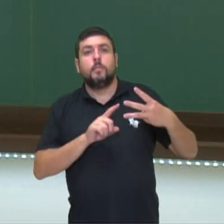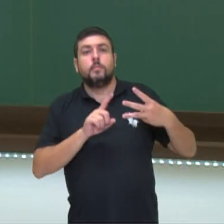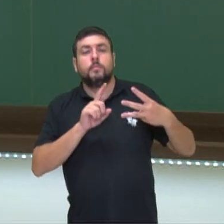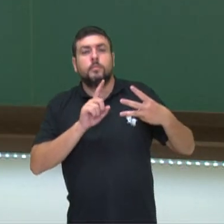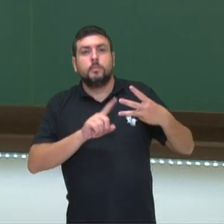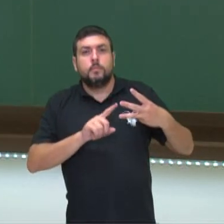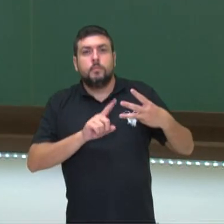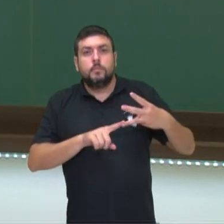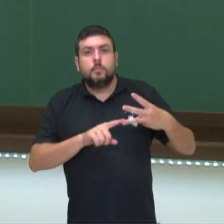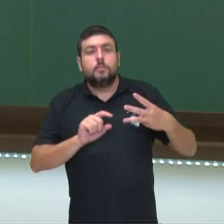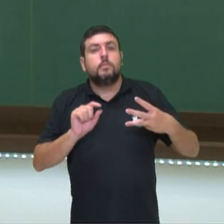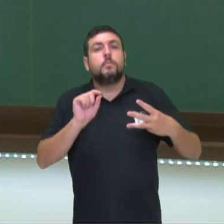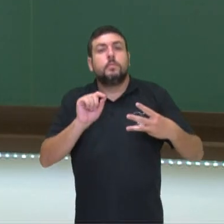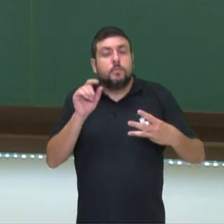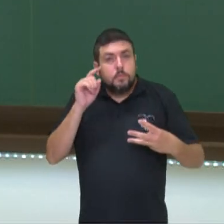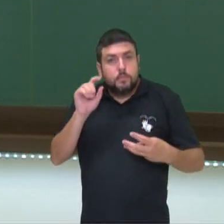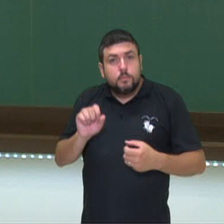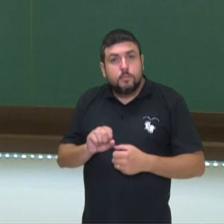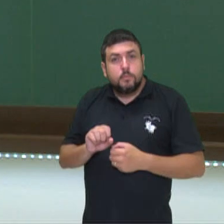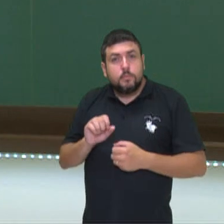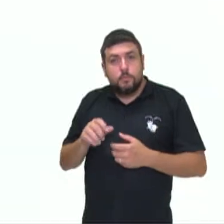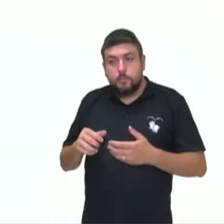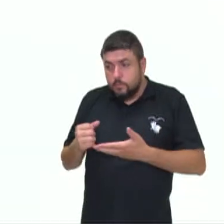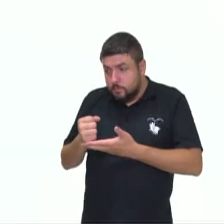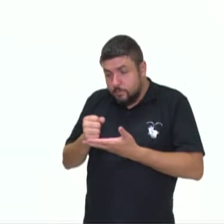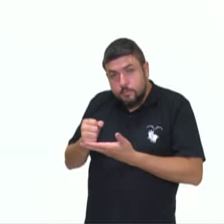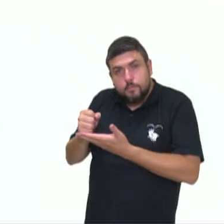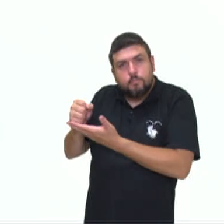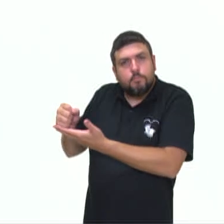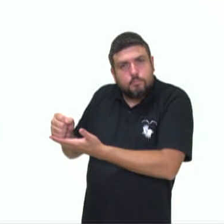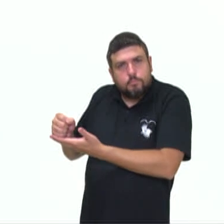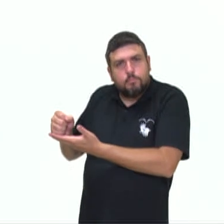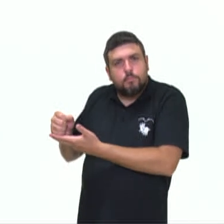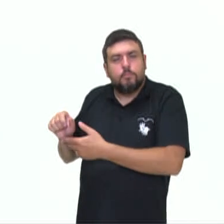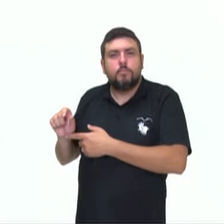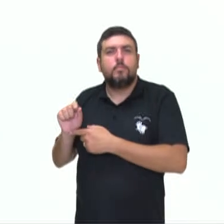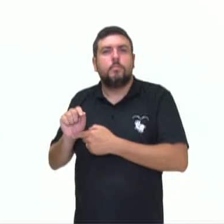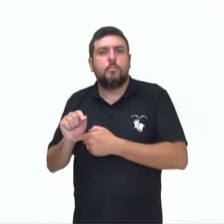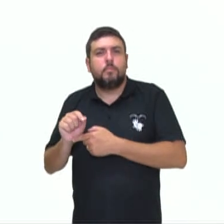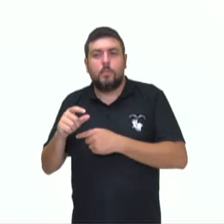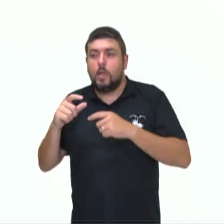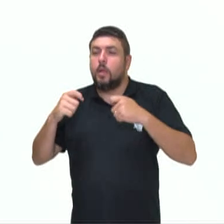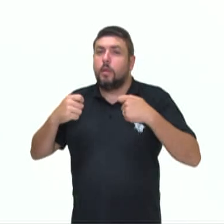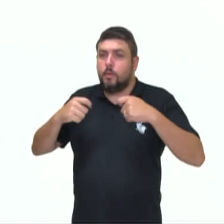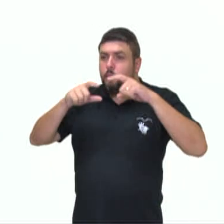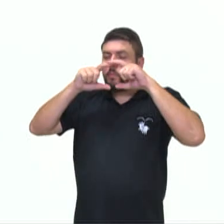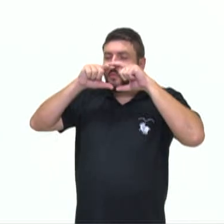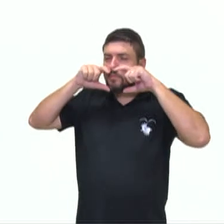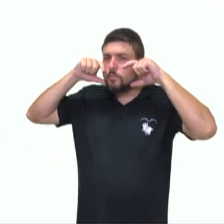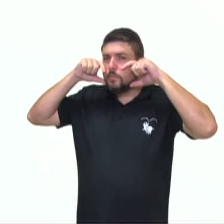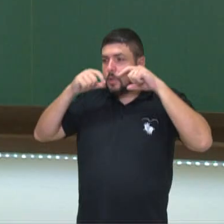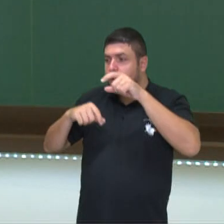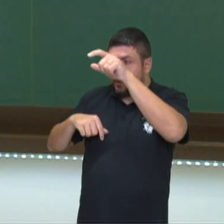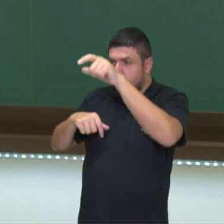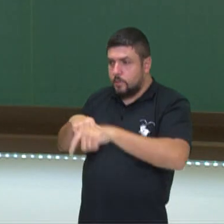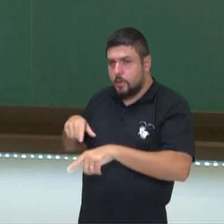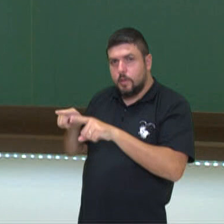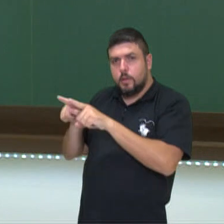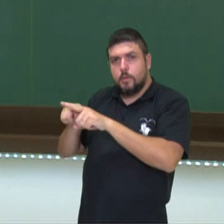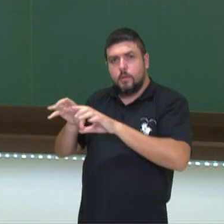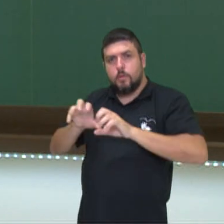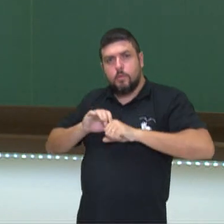aqui, em caso de ajuda, paciente e assistente devem usar máscara. Sim,